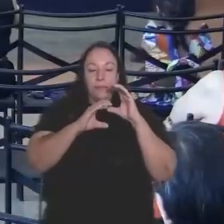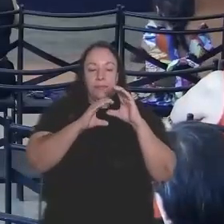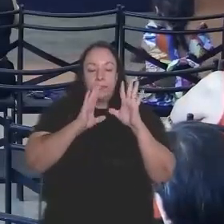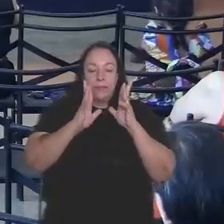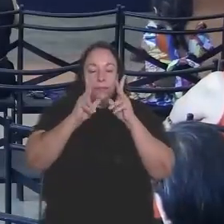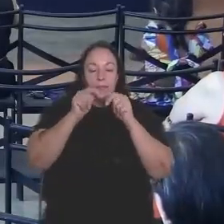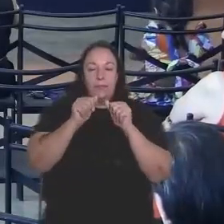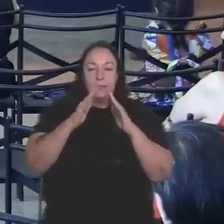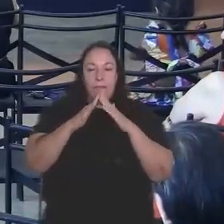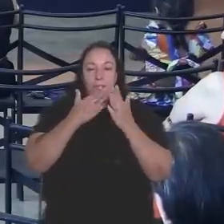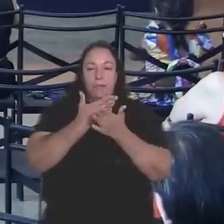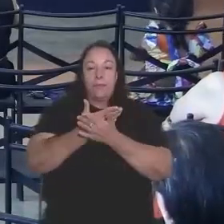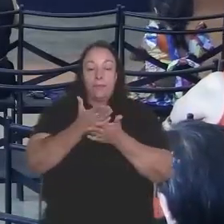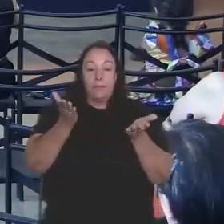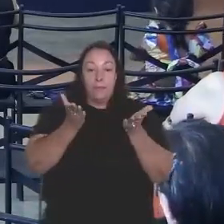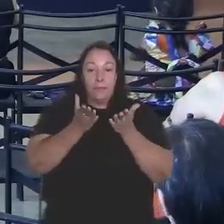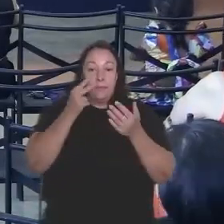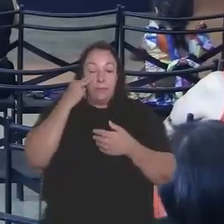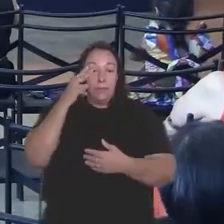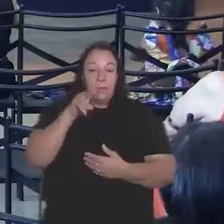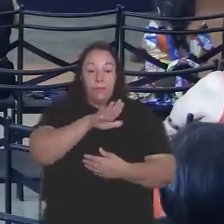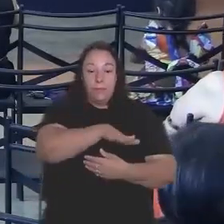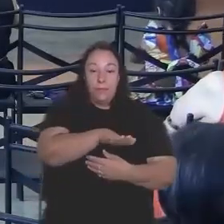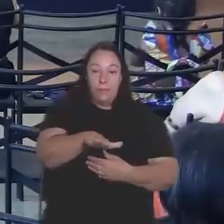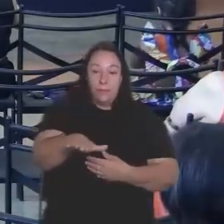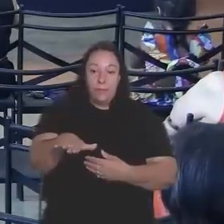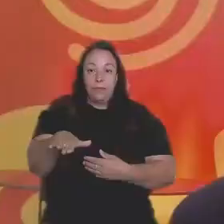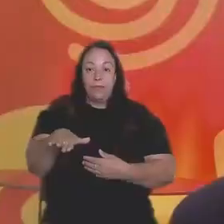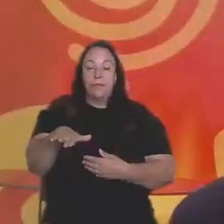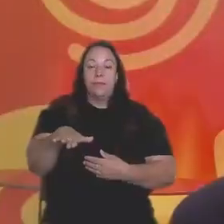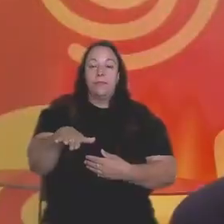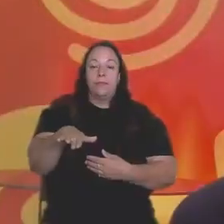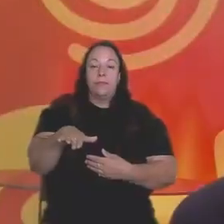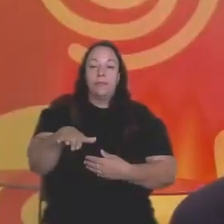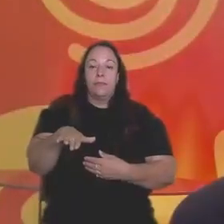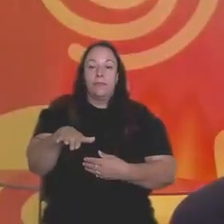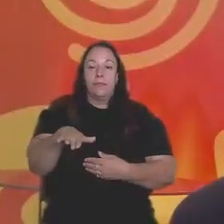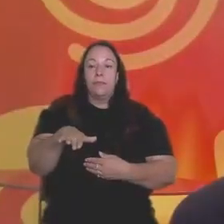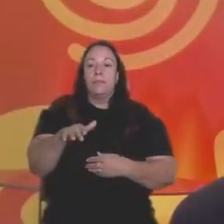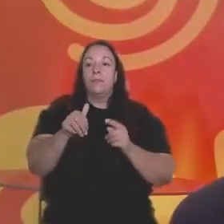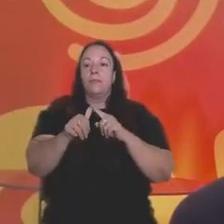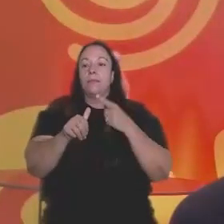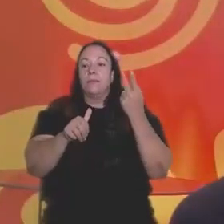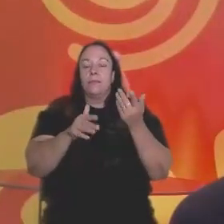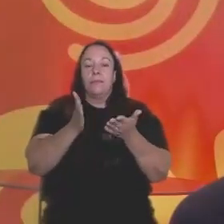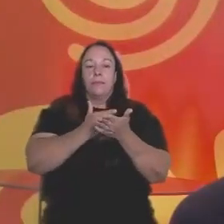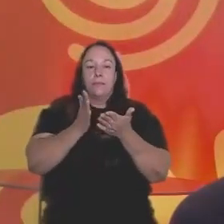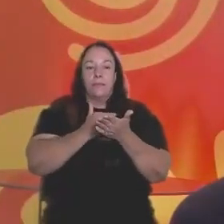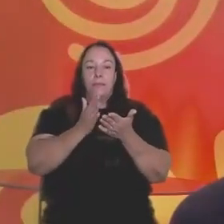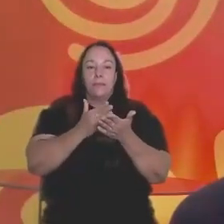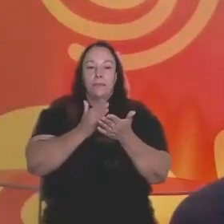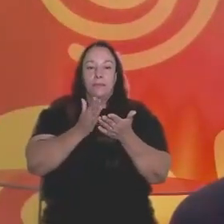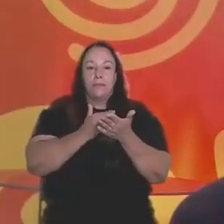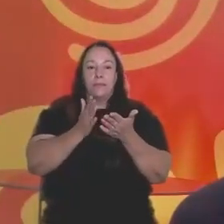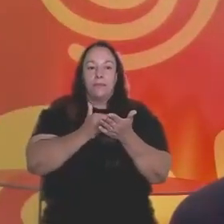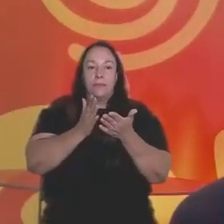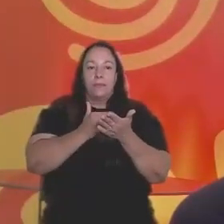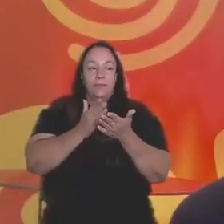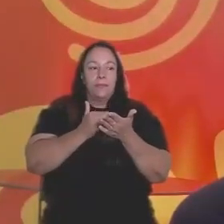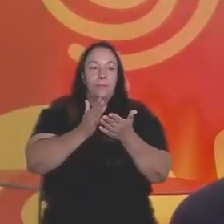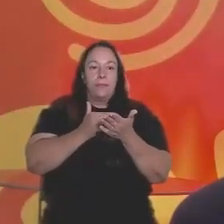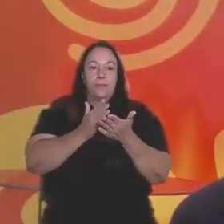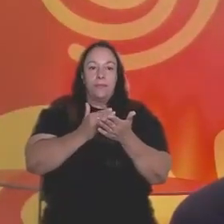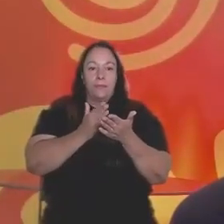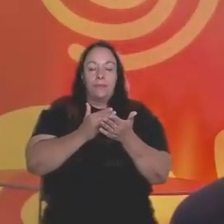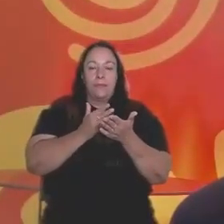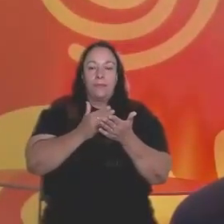de tudo na escola. Então, hoje, quando eu vejo as crianças aqui participando, e ela, César, já ganharam o primeiro livro, daqui a pouco é o seu. Já vamos falar dos livros também que elas